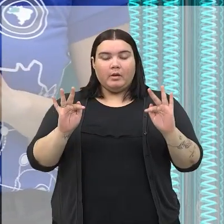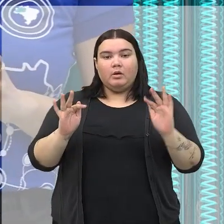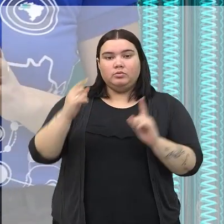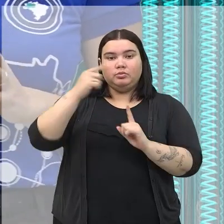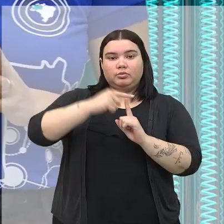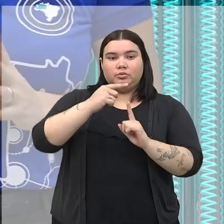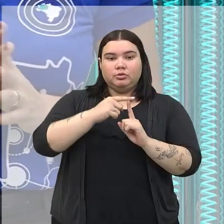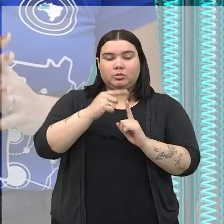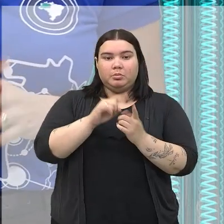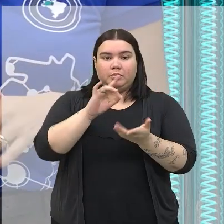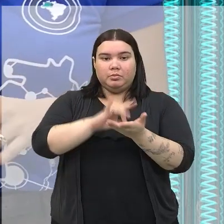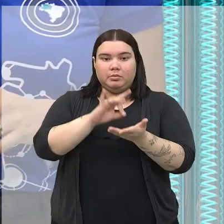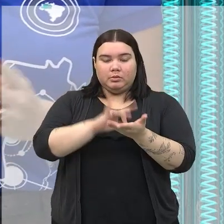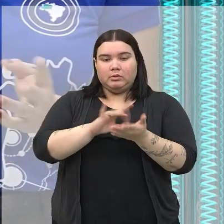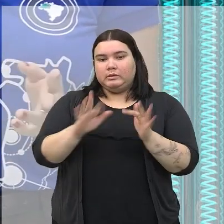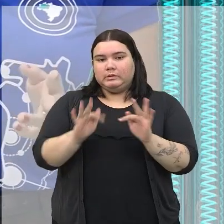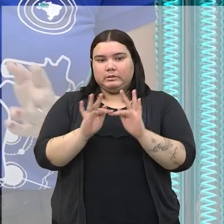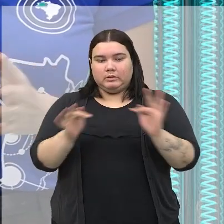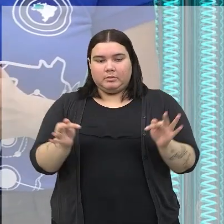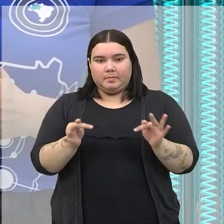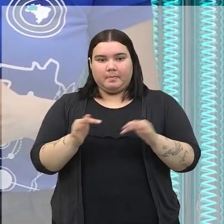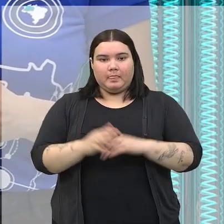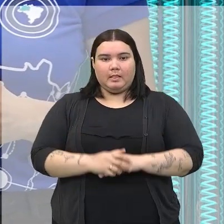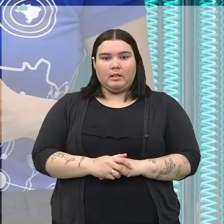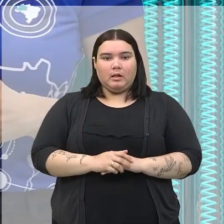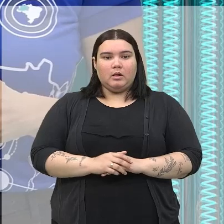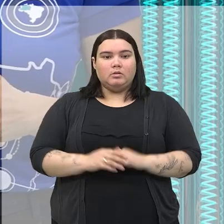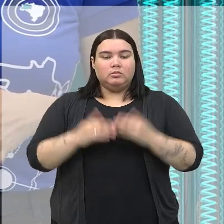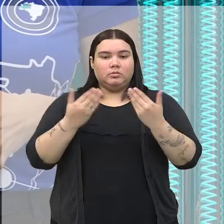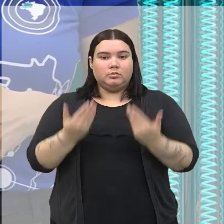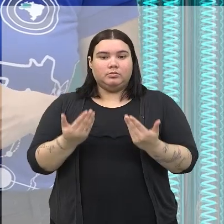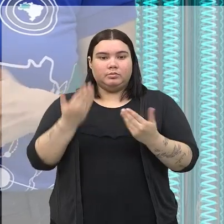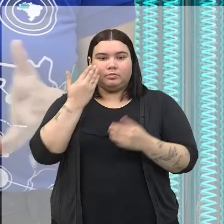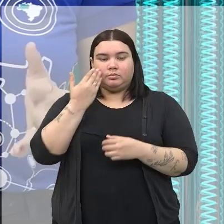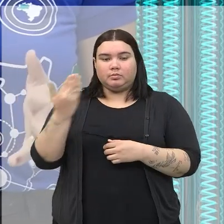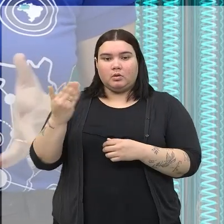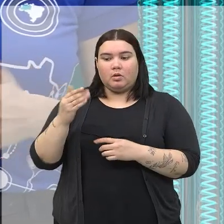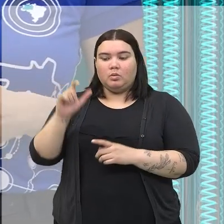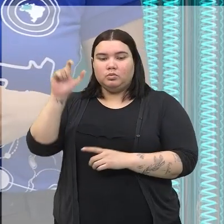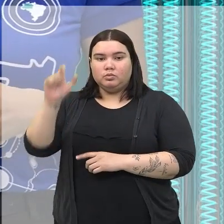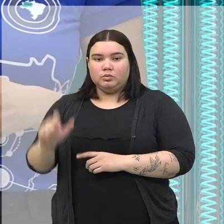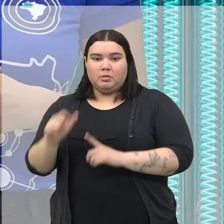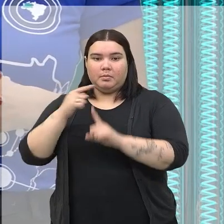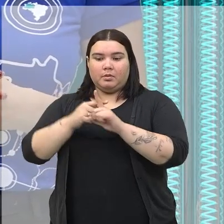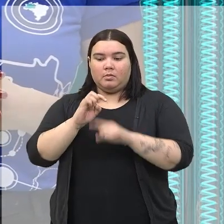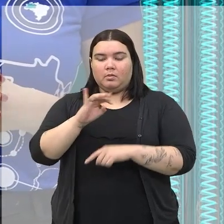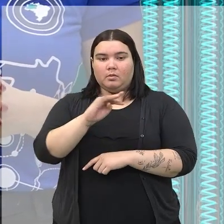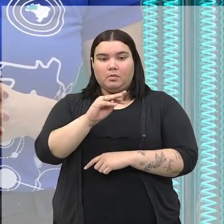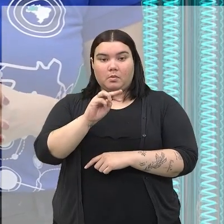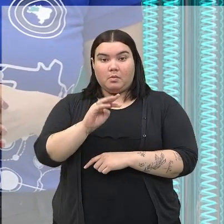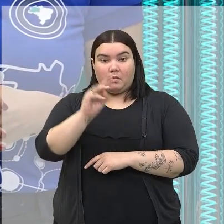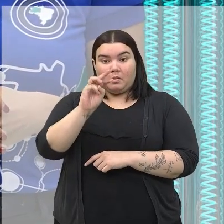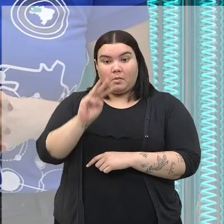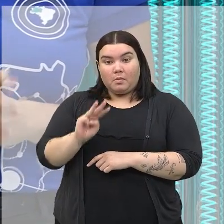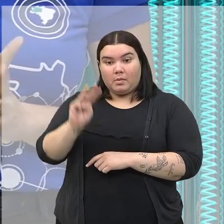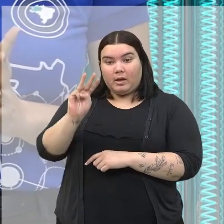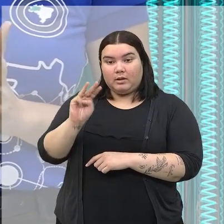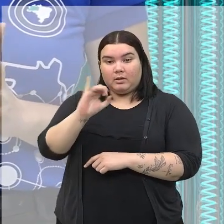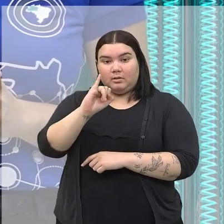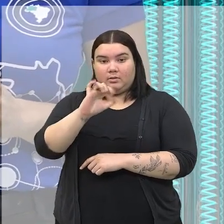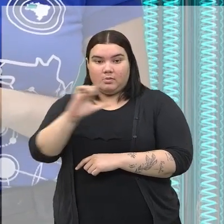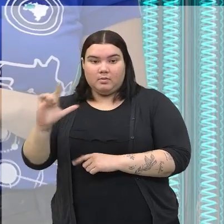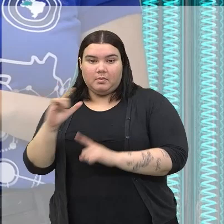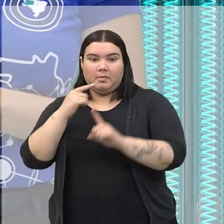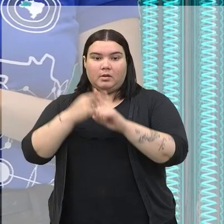afirmativa, utilizando o will. E a estrutura, para começar, é essa daí. Sujeito, mais will, mais verbo principal no infinitivo, sem